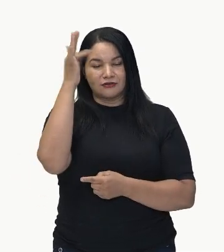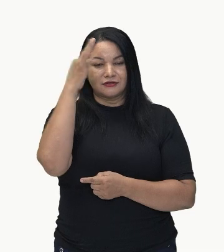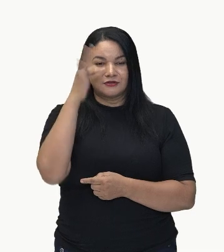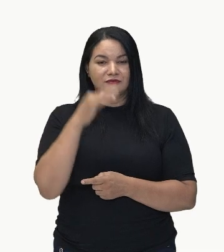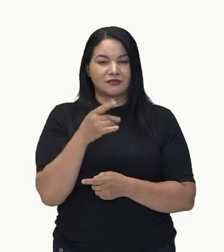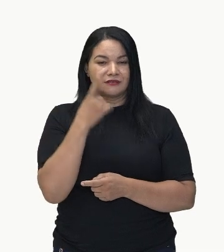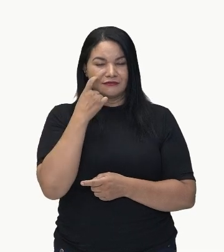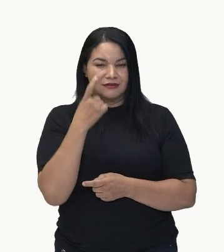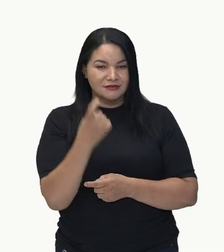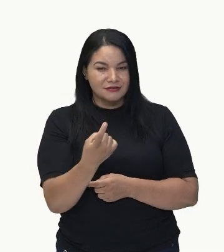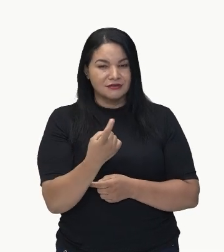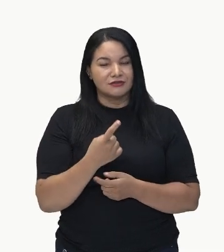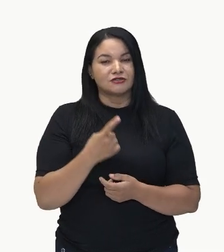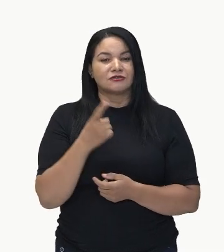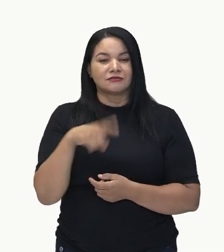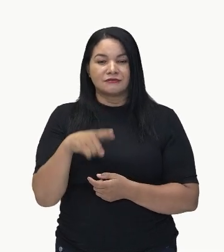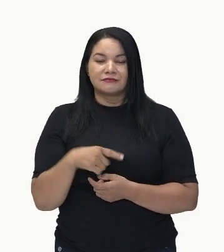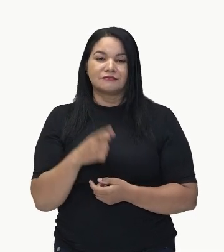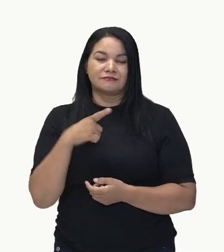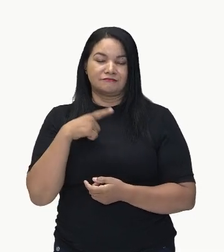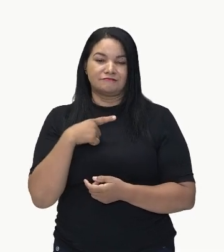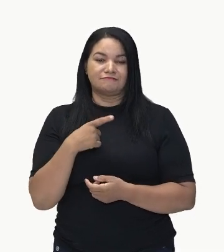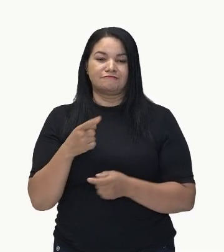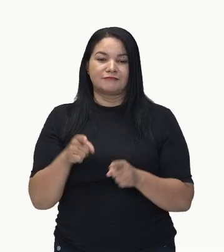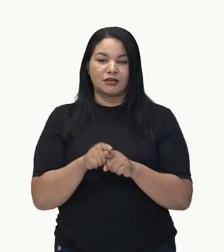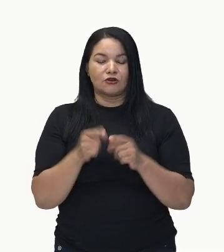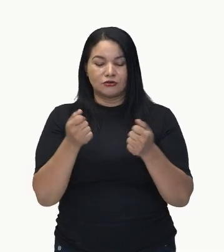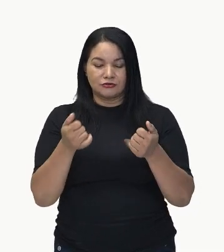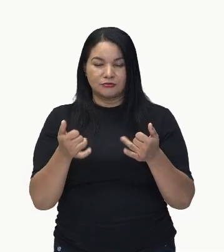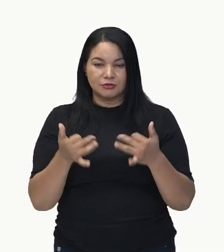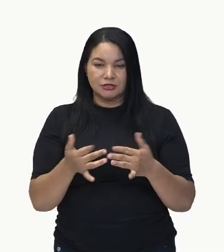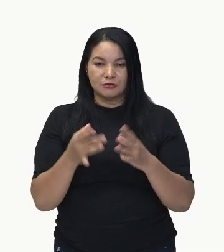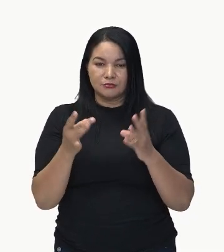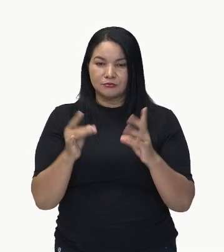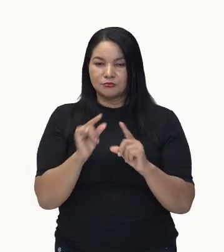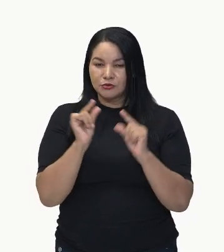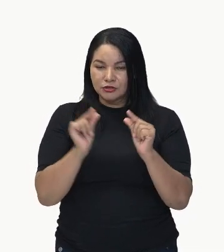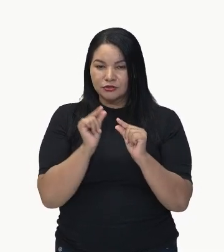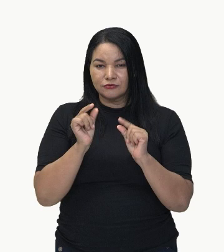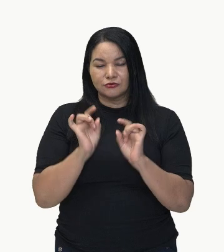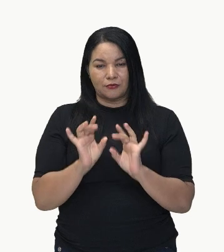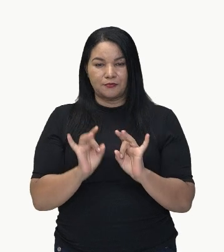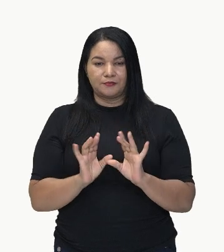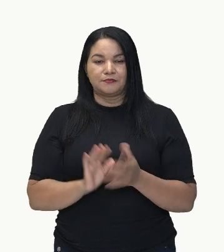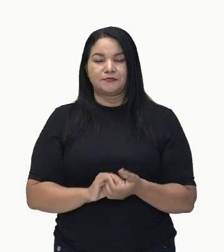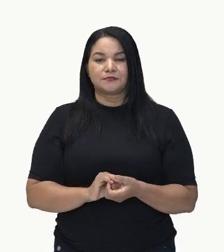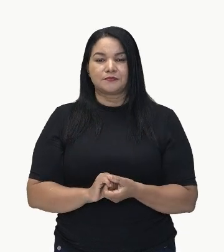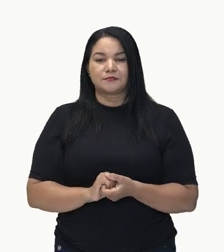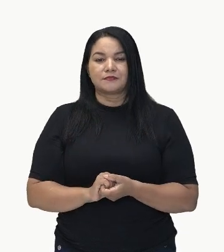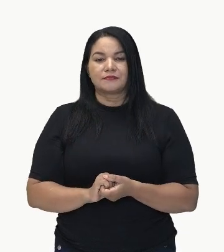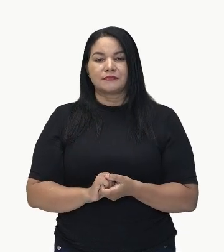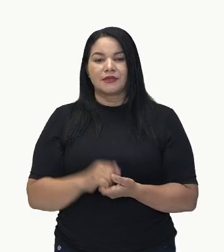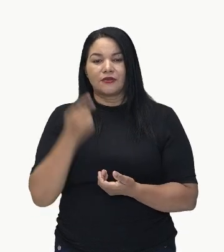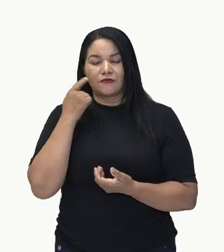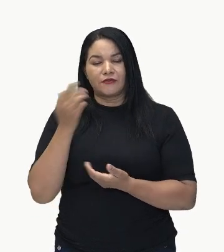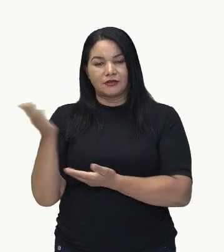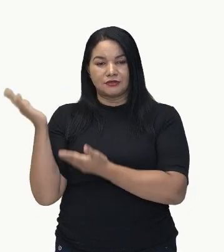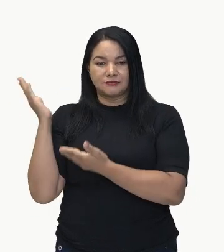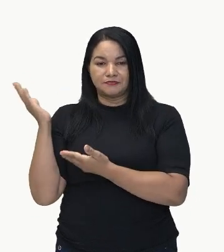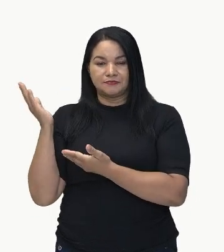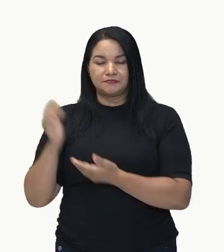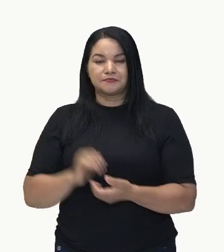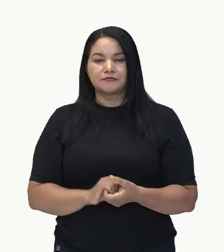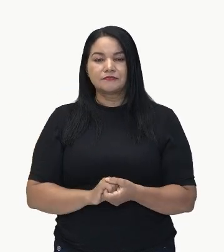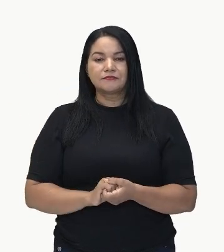interessante e que nós vamos abordar aqui um pouquinho com vocês, né? Então, como apresenta a nossa cartela, olhem só.